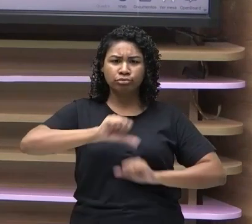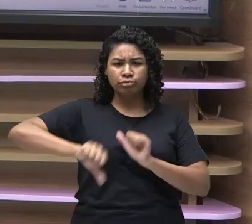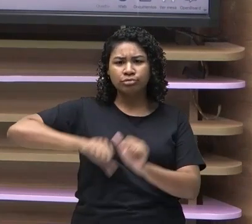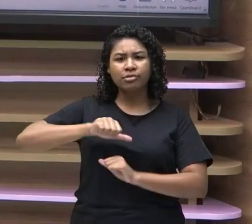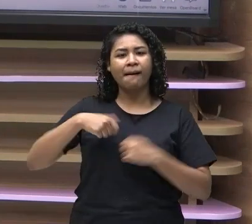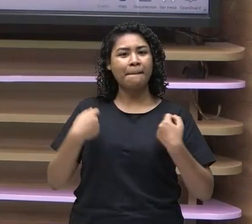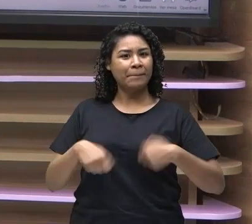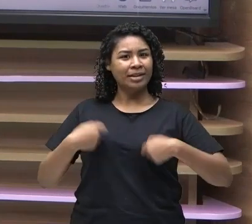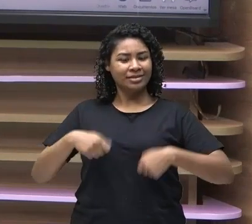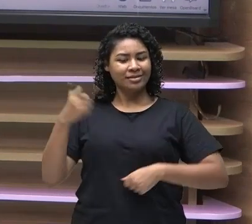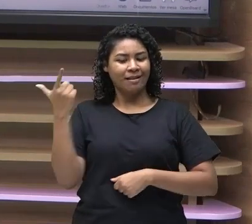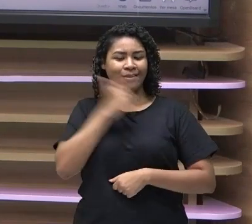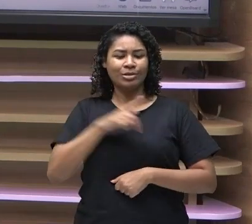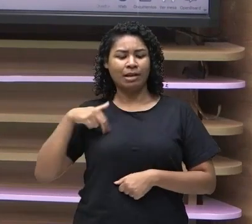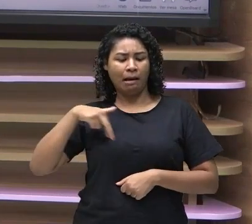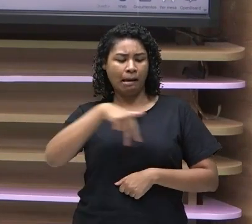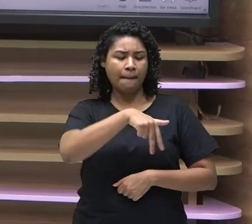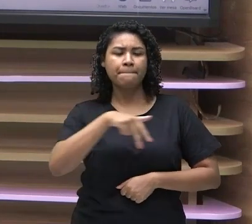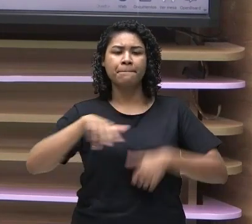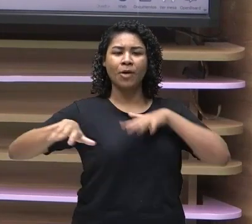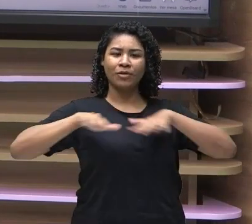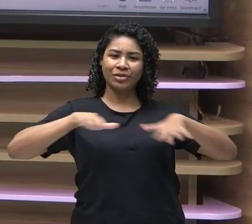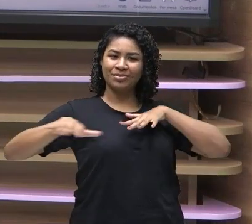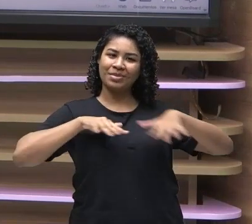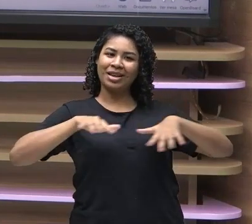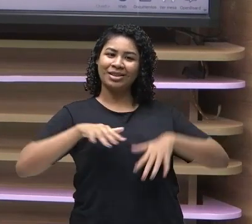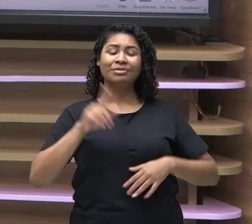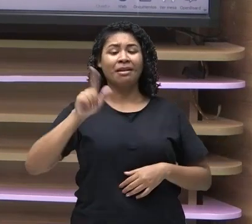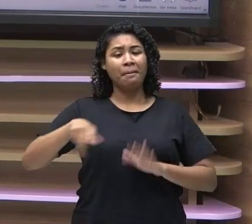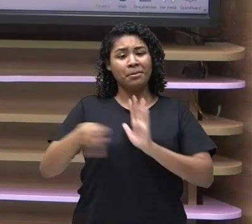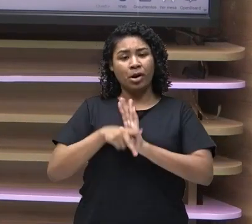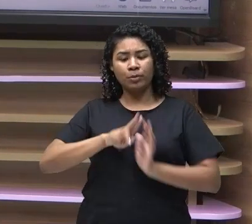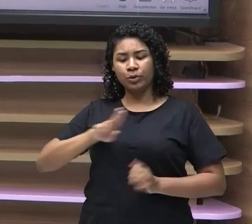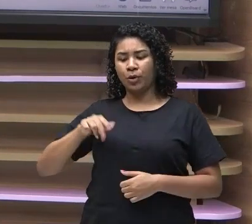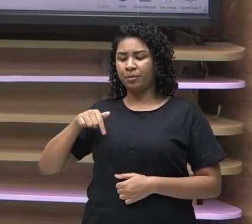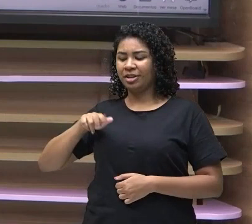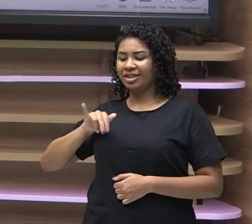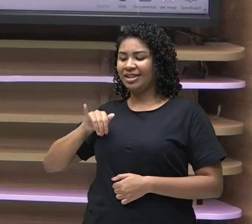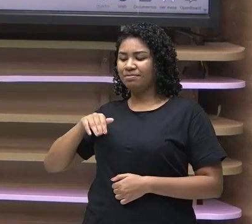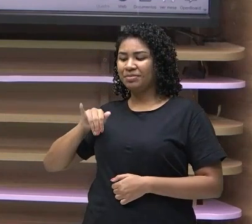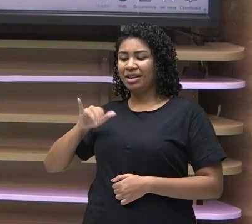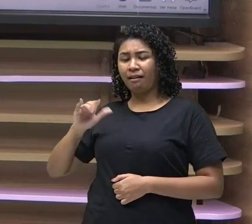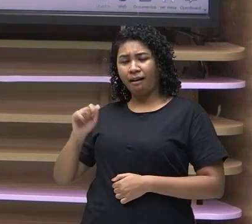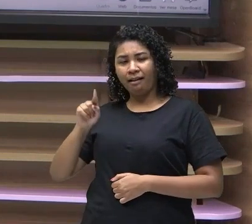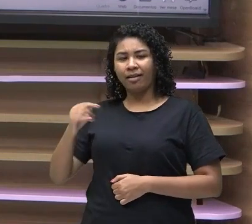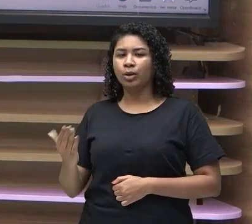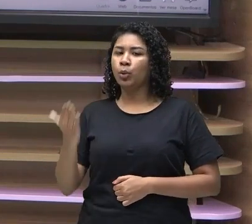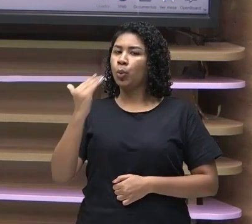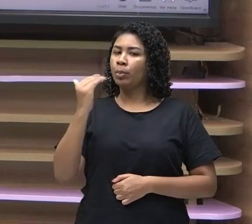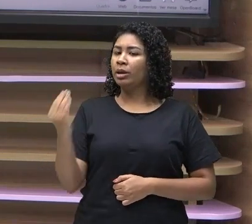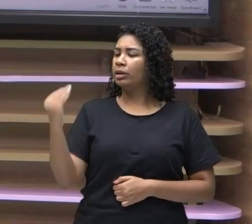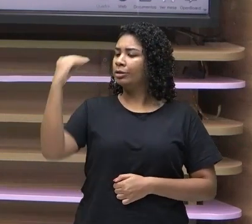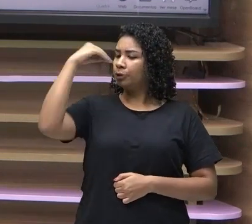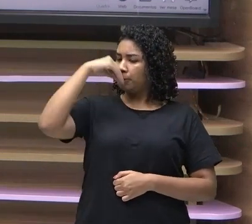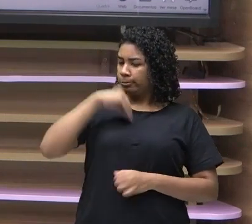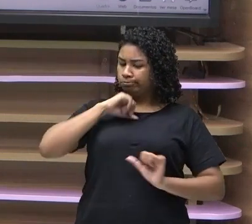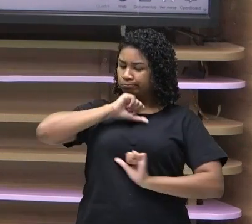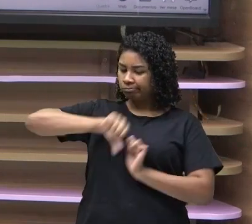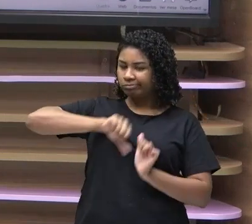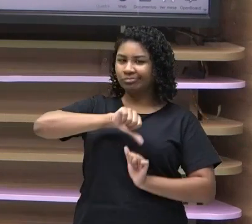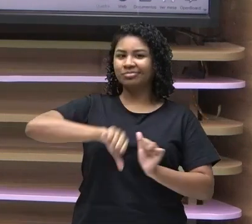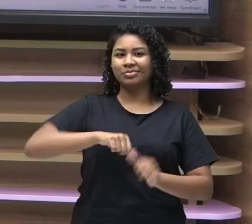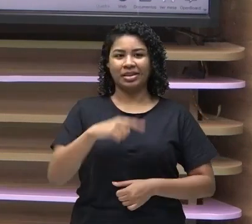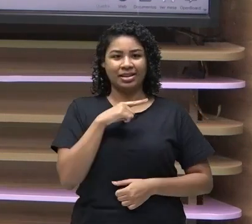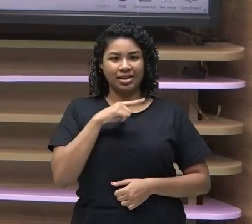de energia que no nosso caso é transformação de energia química né dos alimentos aí que nós ingerimos né mas aí vamos voltar